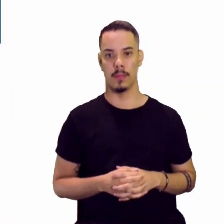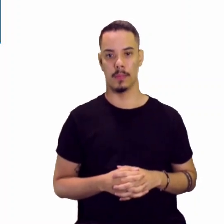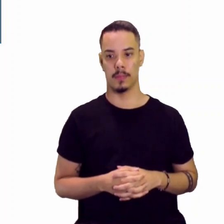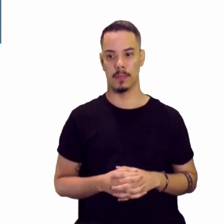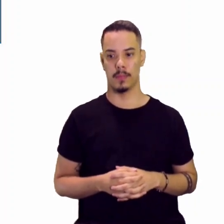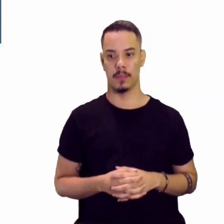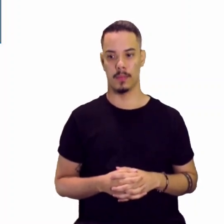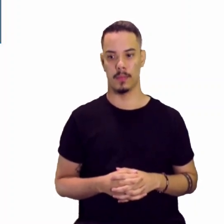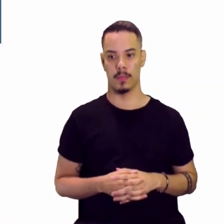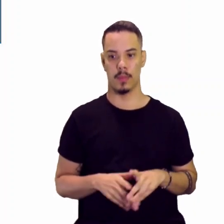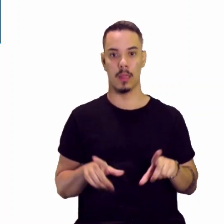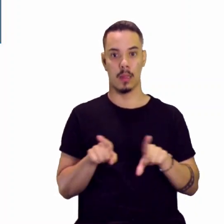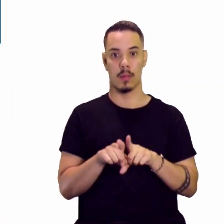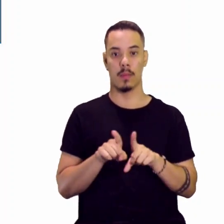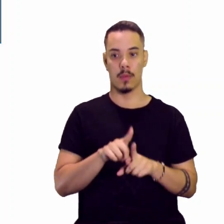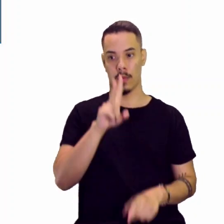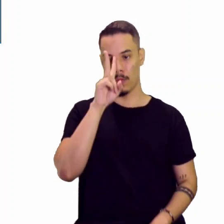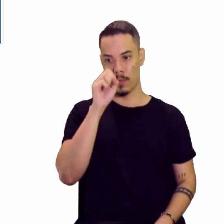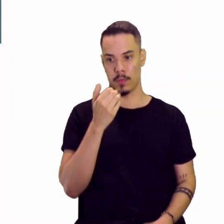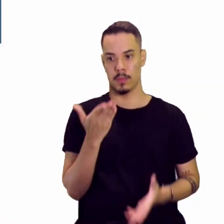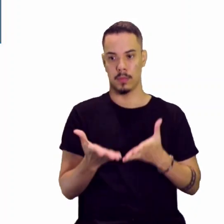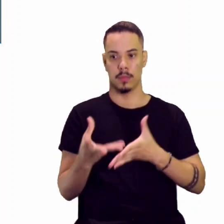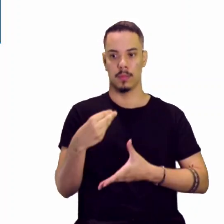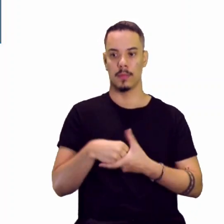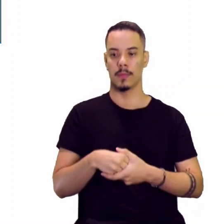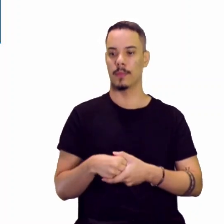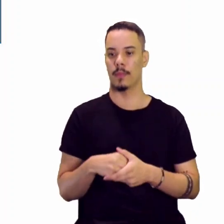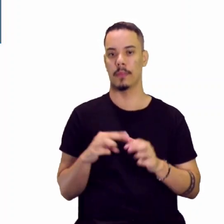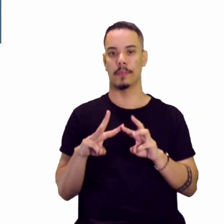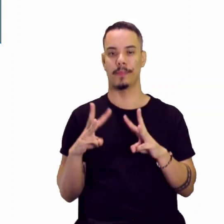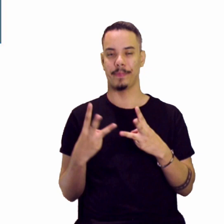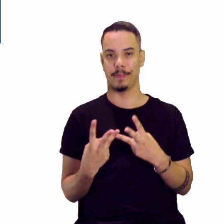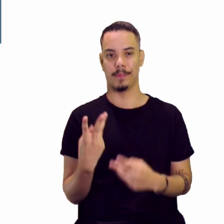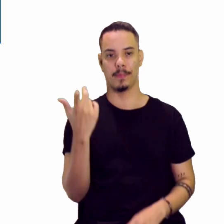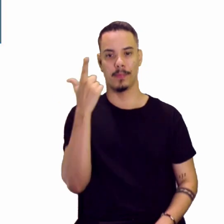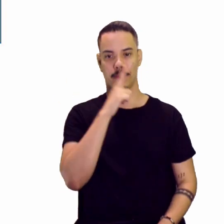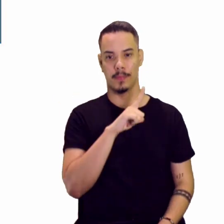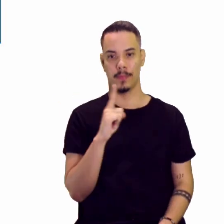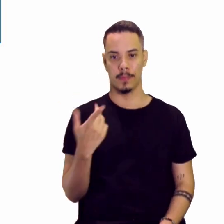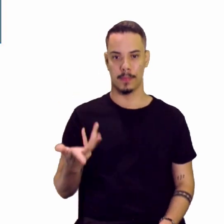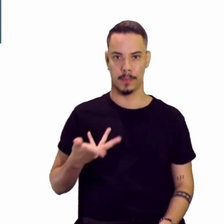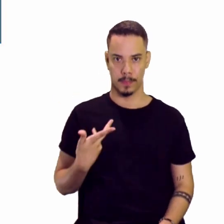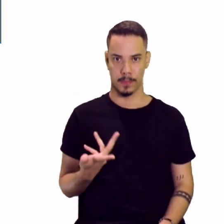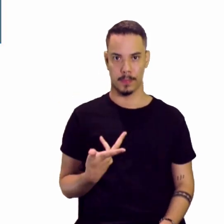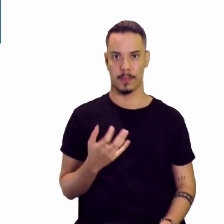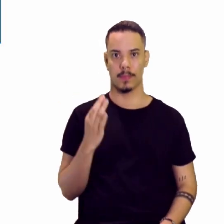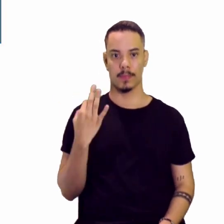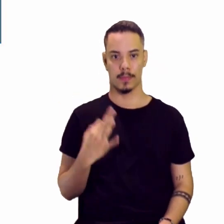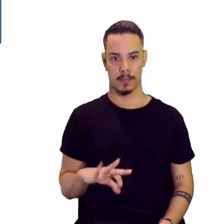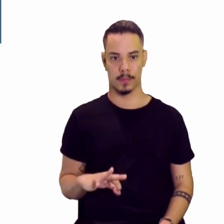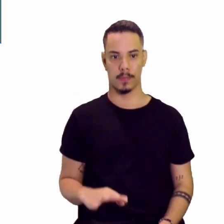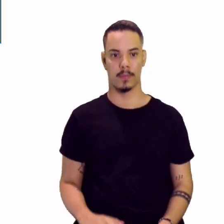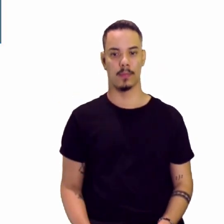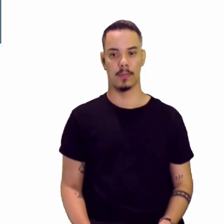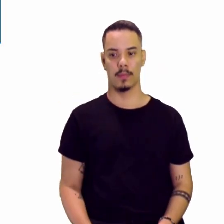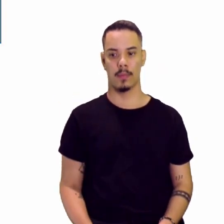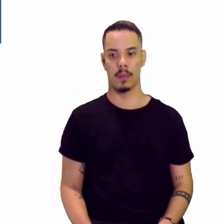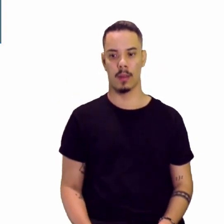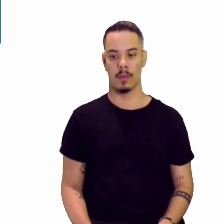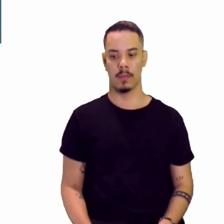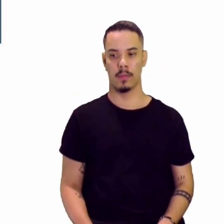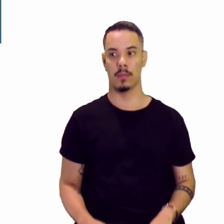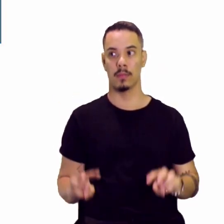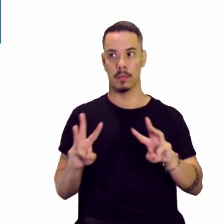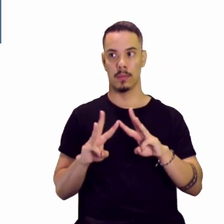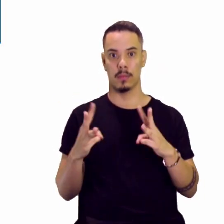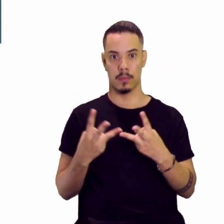A força aplicada sobre uma massa, Isso. essa massa adquire uma aceleração. Exatamente, pessoal. E a massa